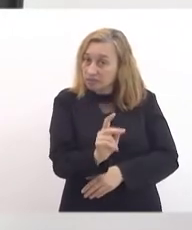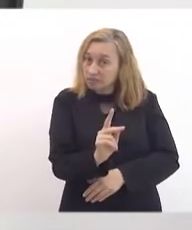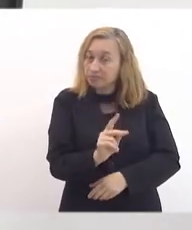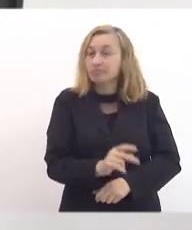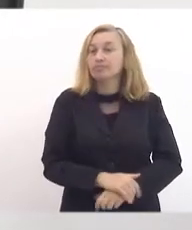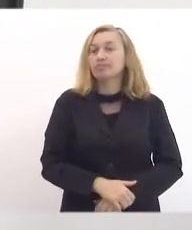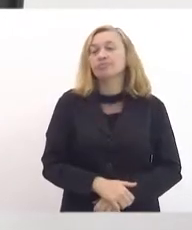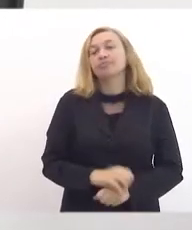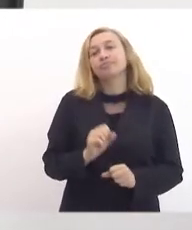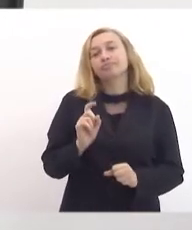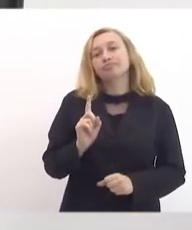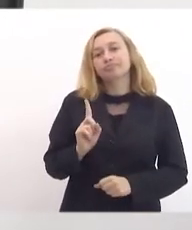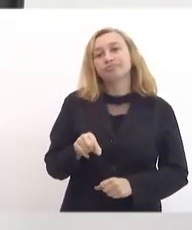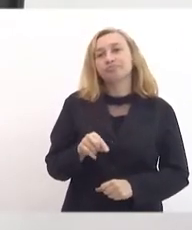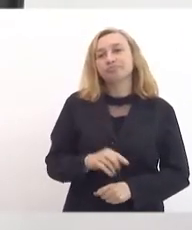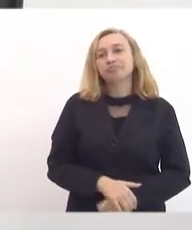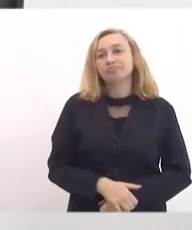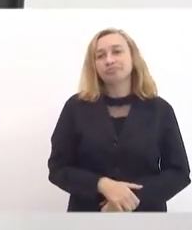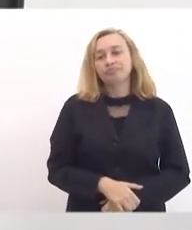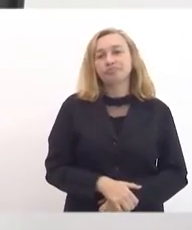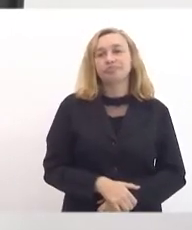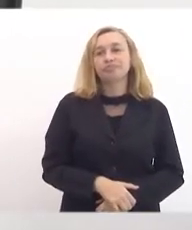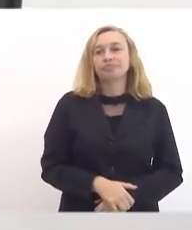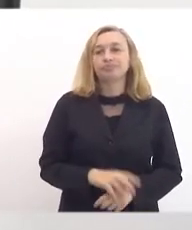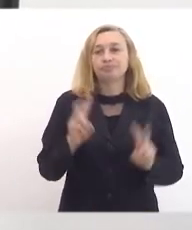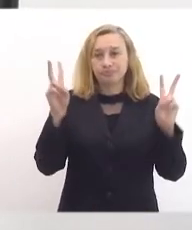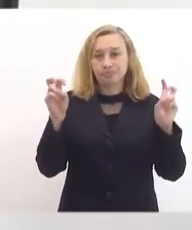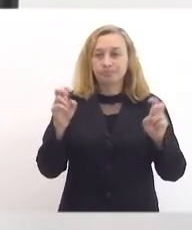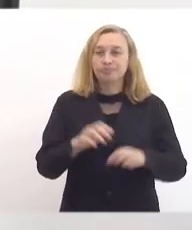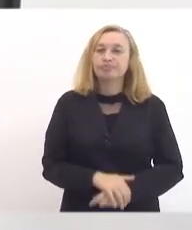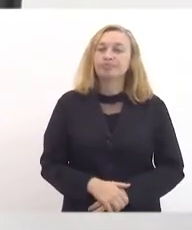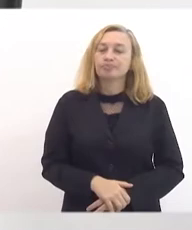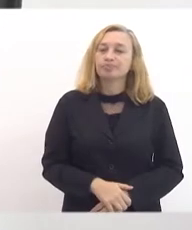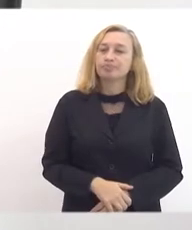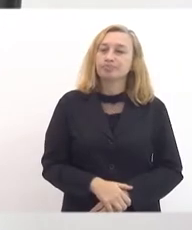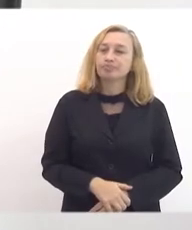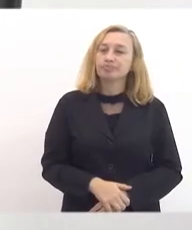então este é um um ponto é